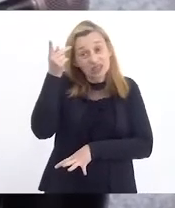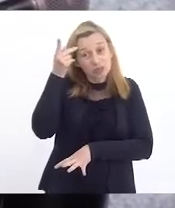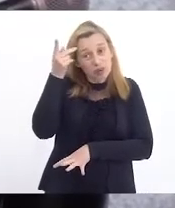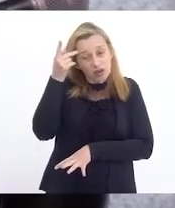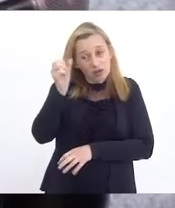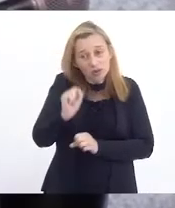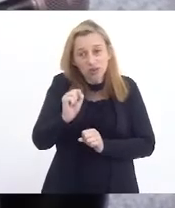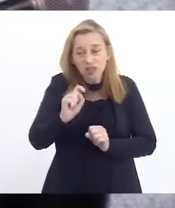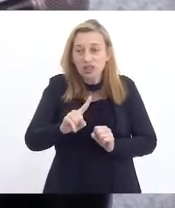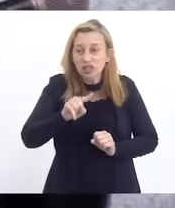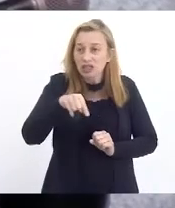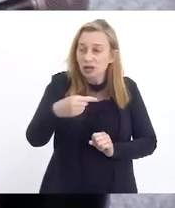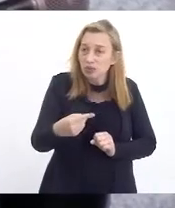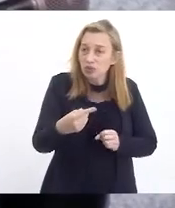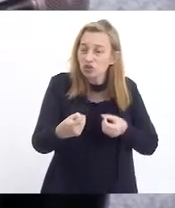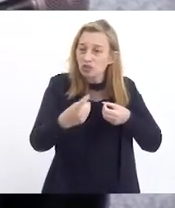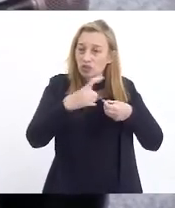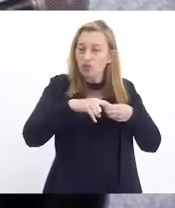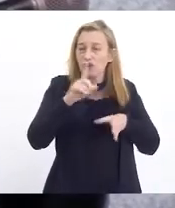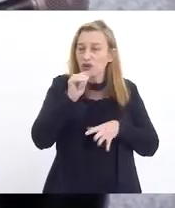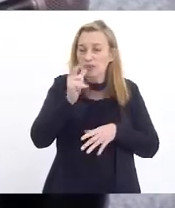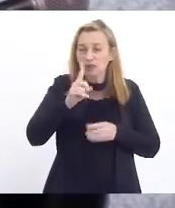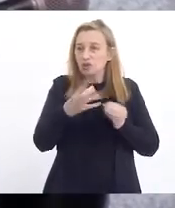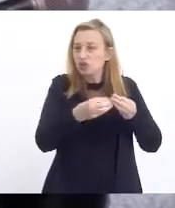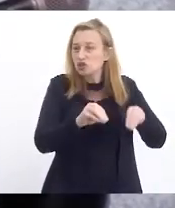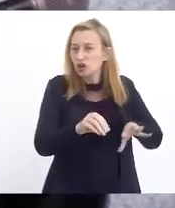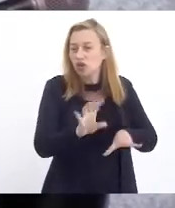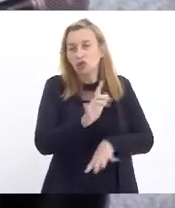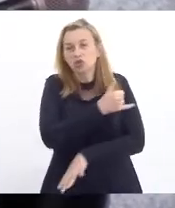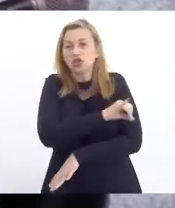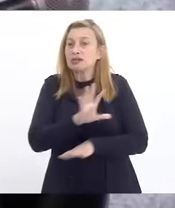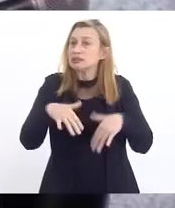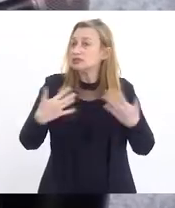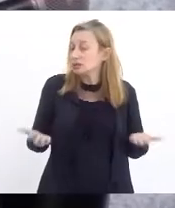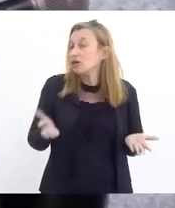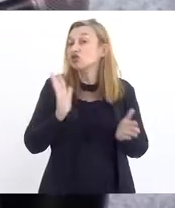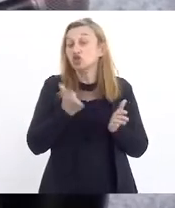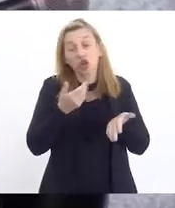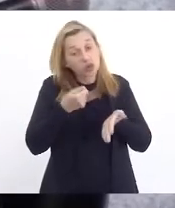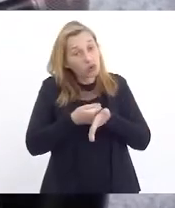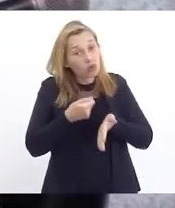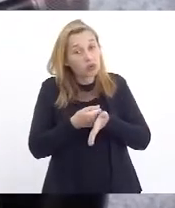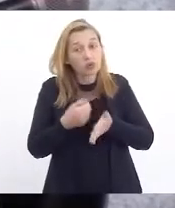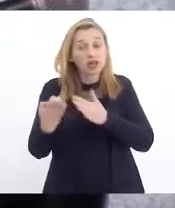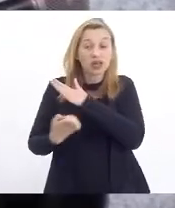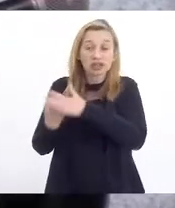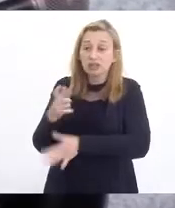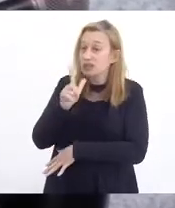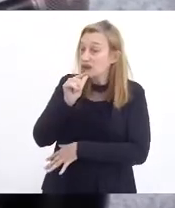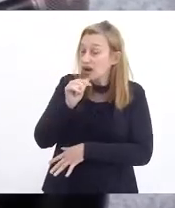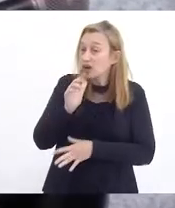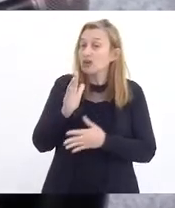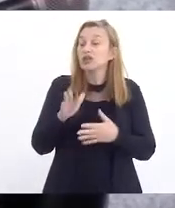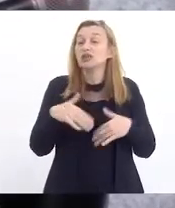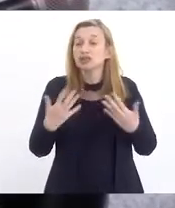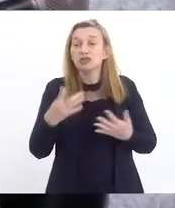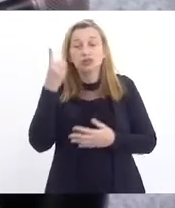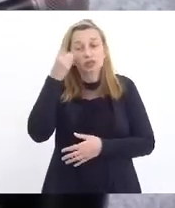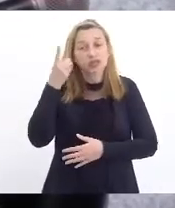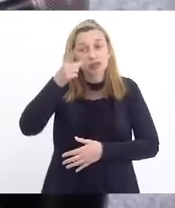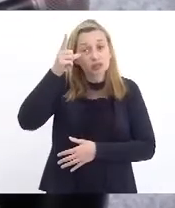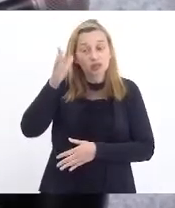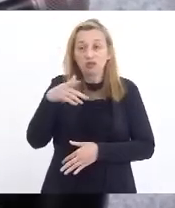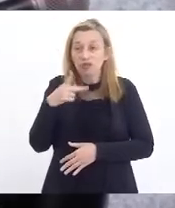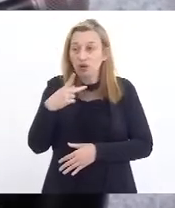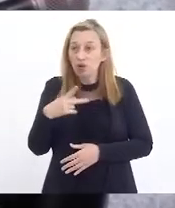poder depois reverter essa água para não prejudicar o Rio de Janeiro. Então, já estamos cobrando a Agência Nacional de Águas, inclusive, deputado, você, como a senhora colocou,